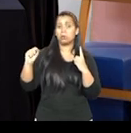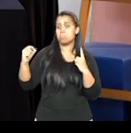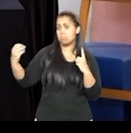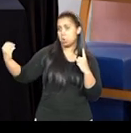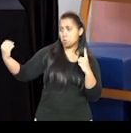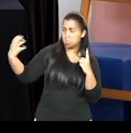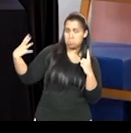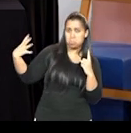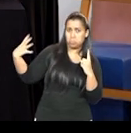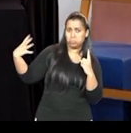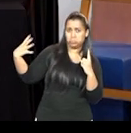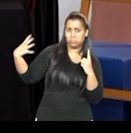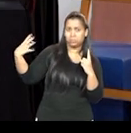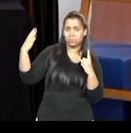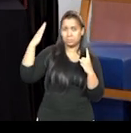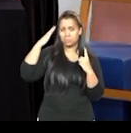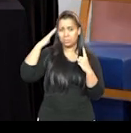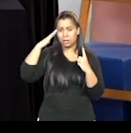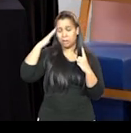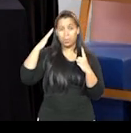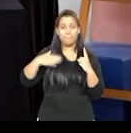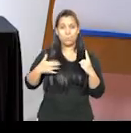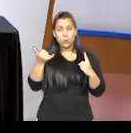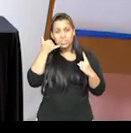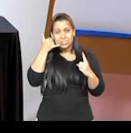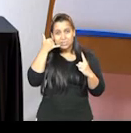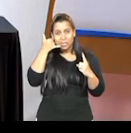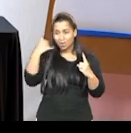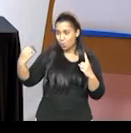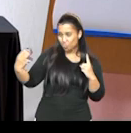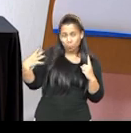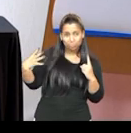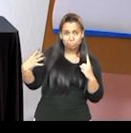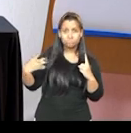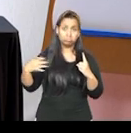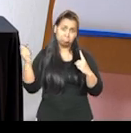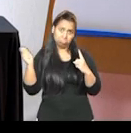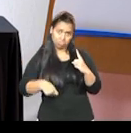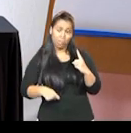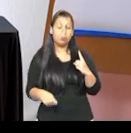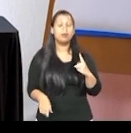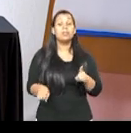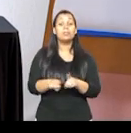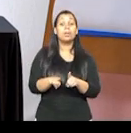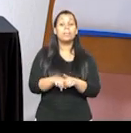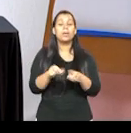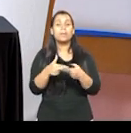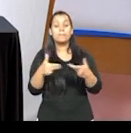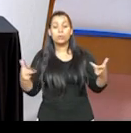artificial, como a lanterna do meu celular. Nós também precisamos de algo que